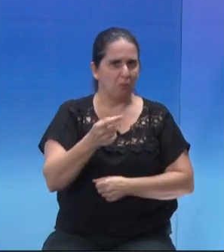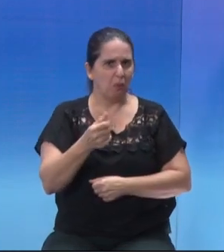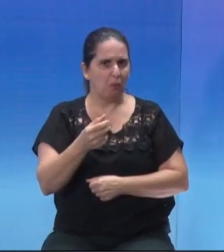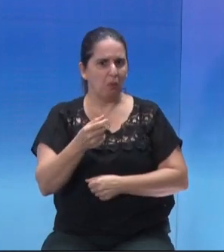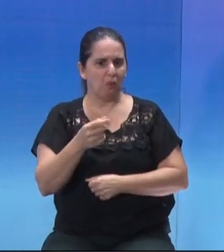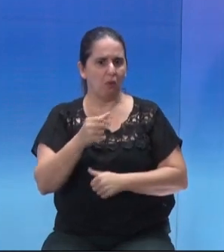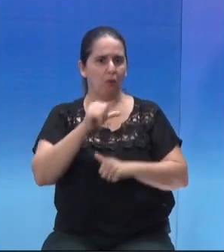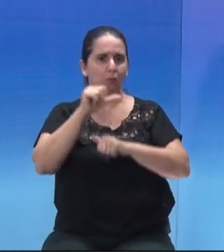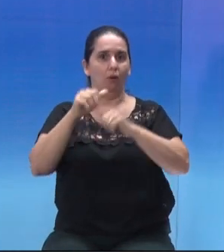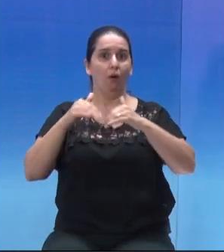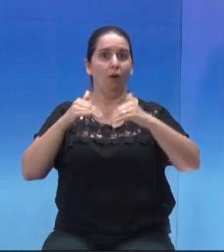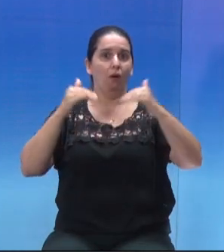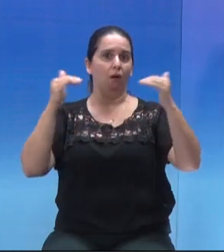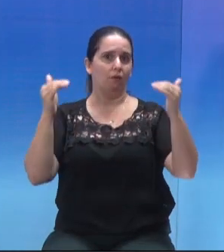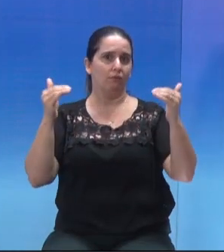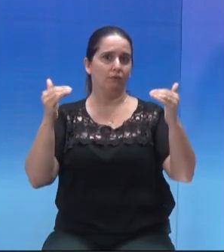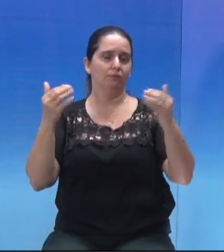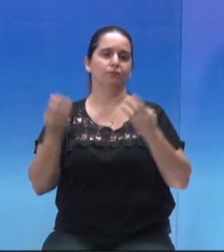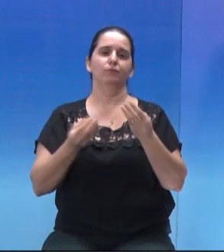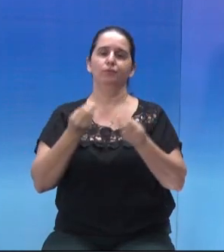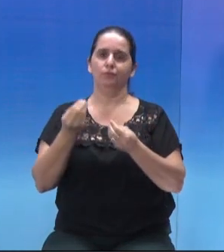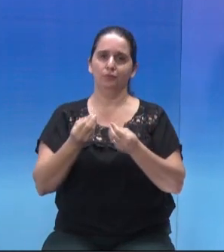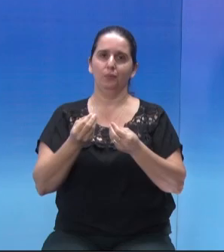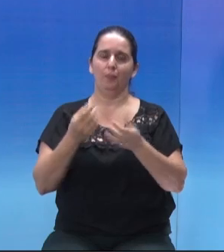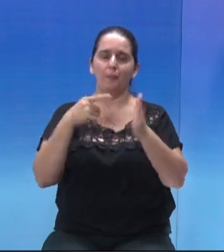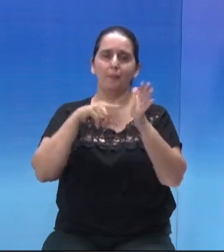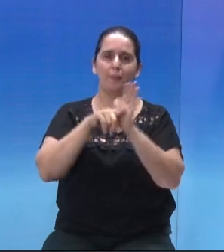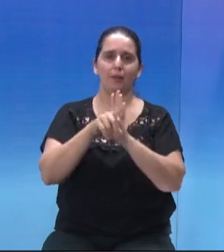ainda tem que mudar mais? Vamos voltar para a questão?